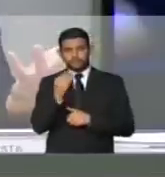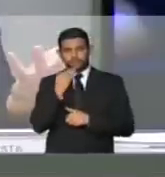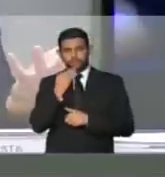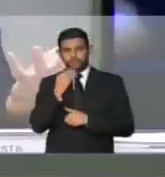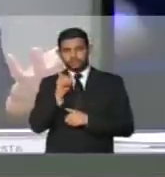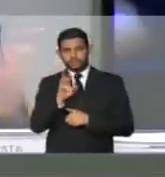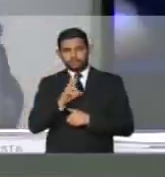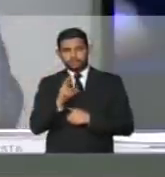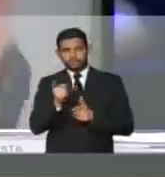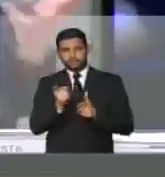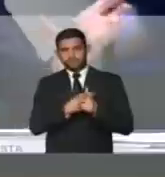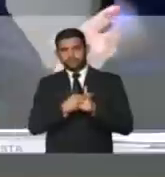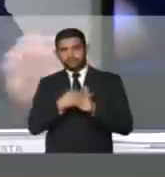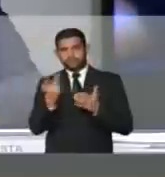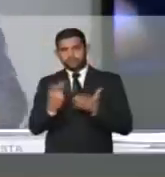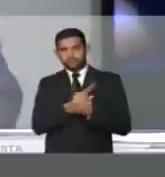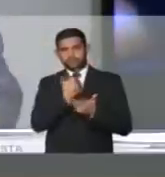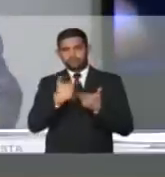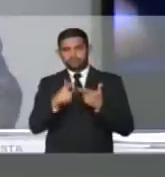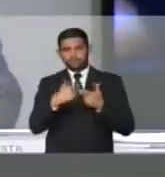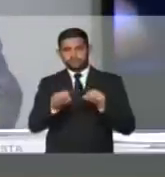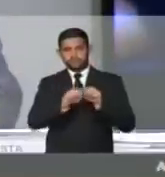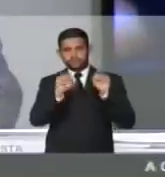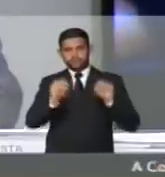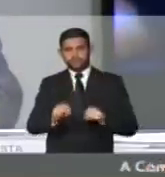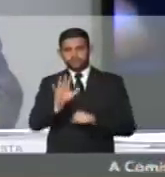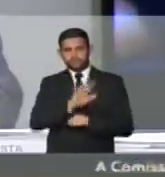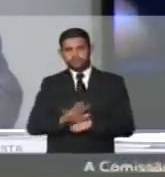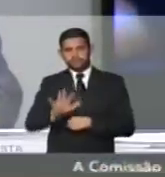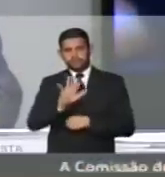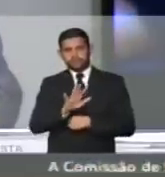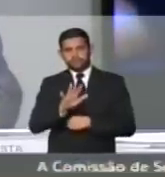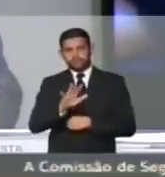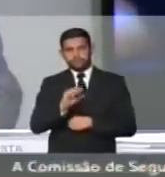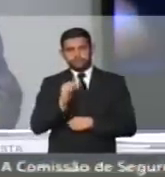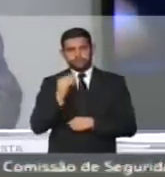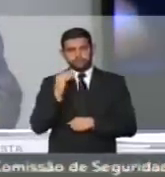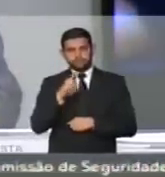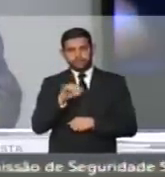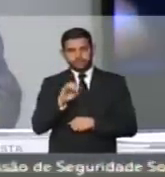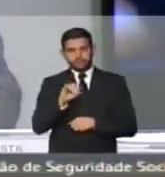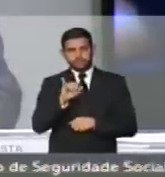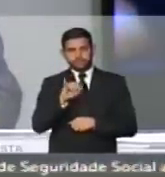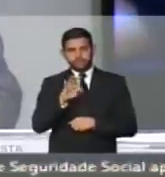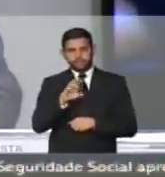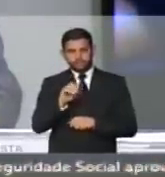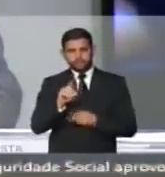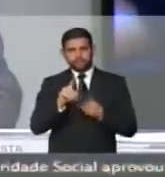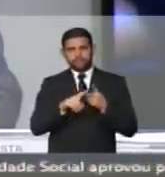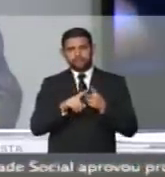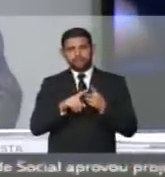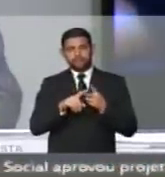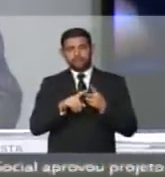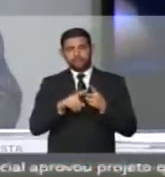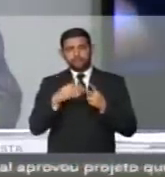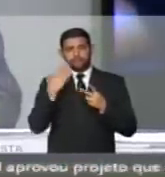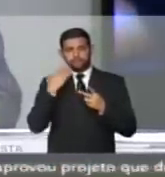US$ 70 bilhões de dívidas para não causar um problema para o sistema nacional, para o Bradesco, para o Itaú.